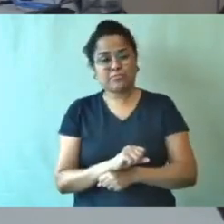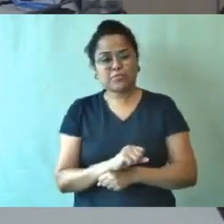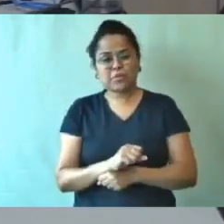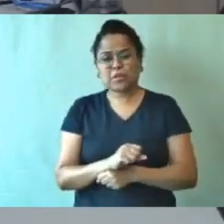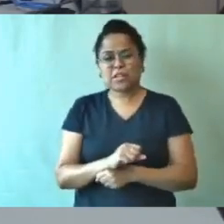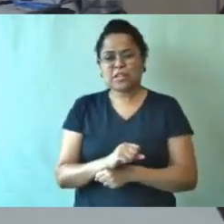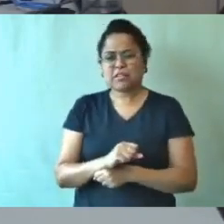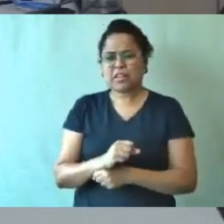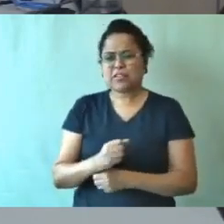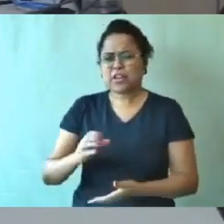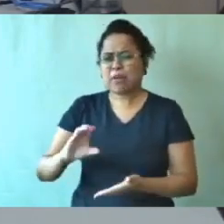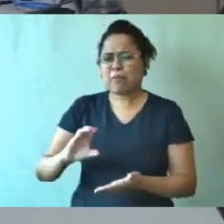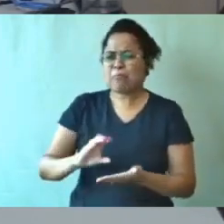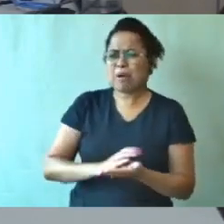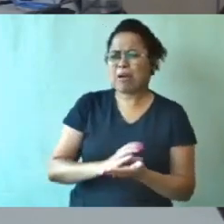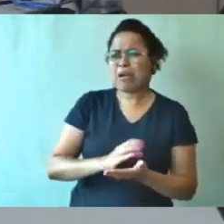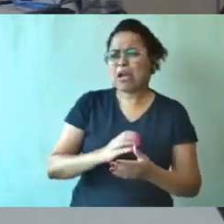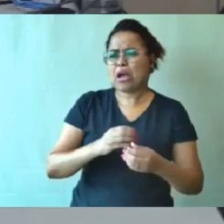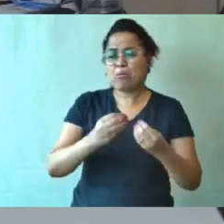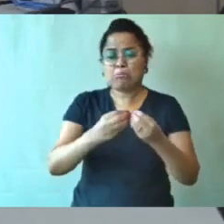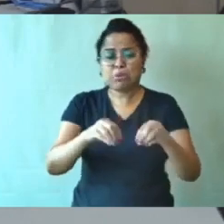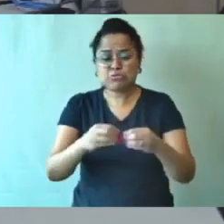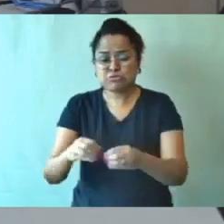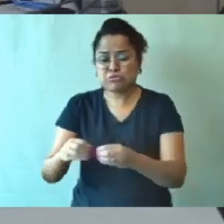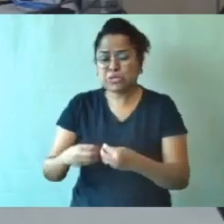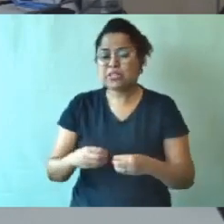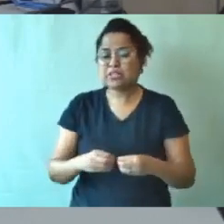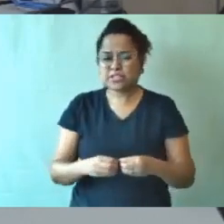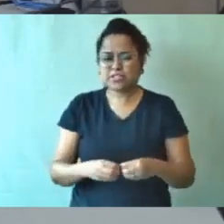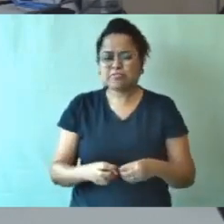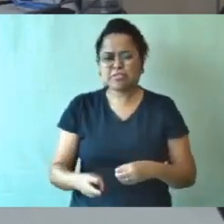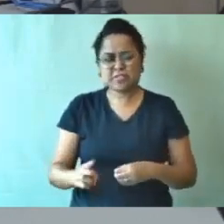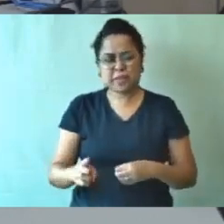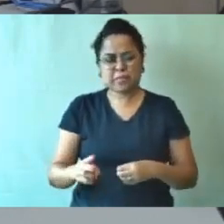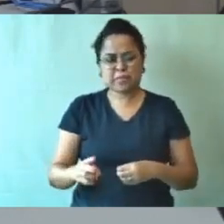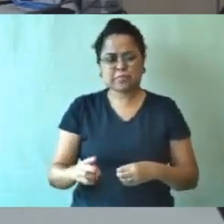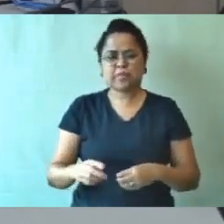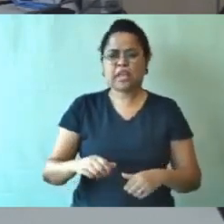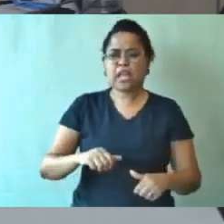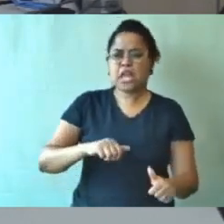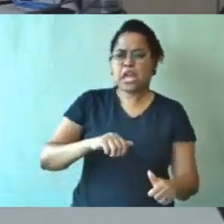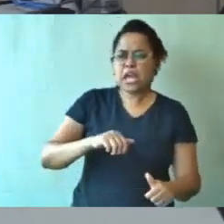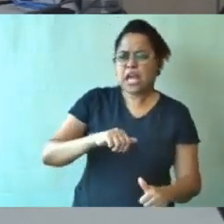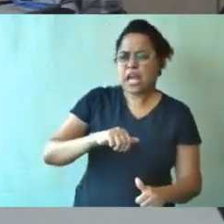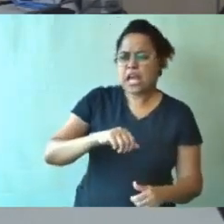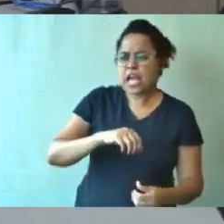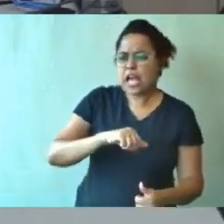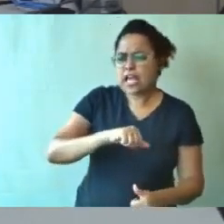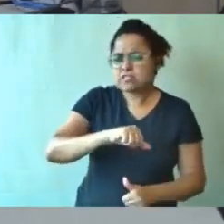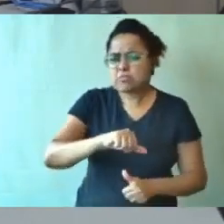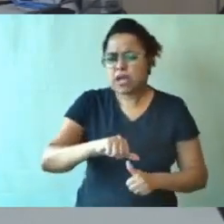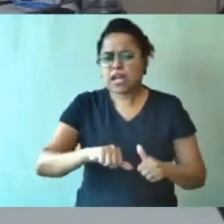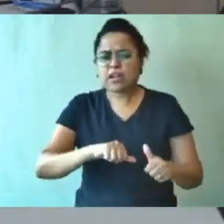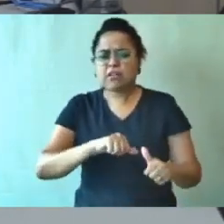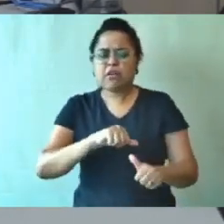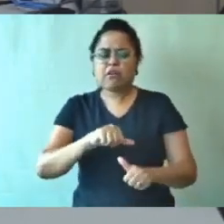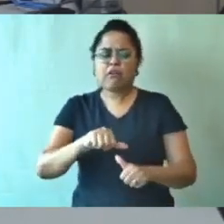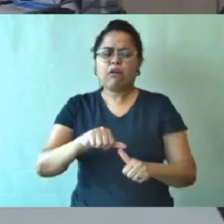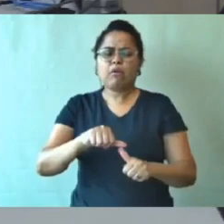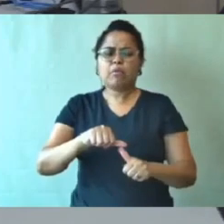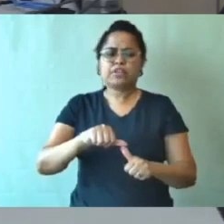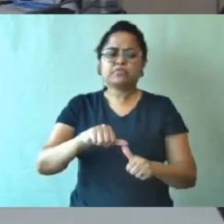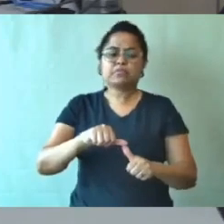as manobras que foram feitas para ir corrigindo supostamente essa rota, nos